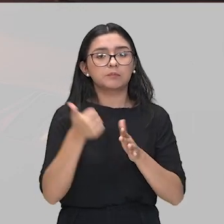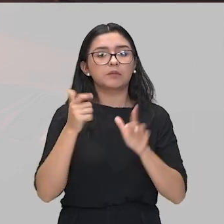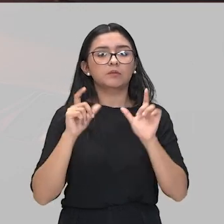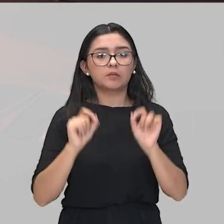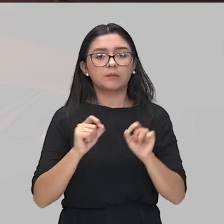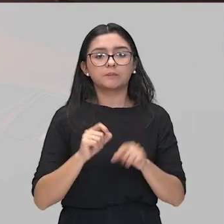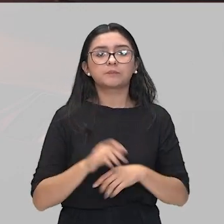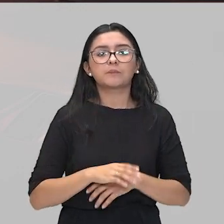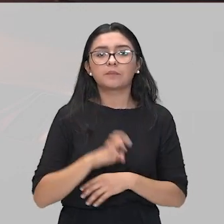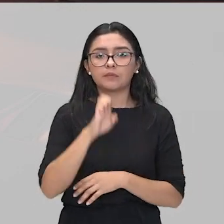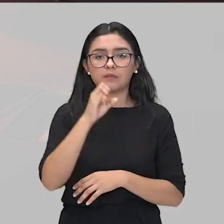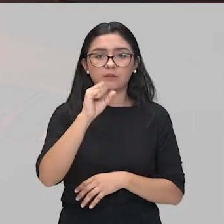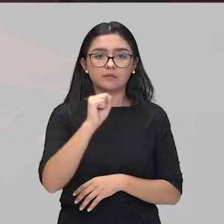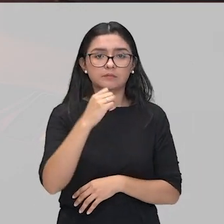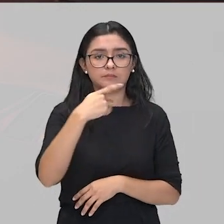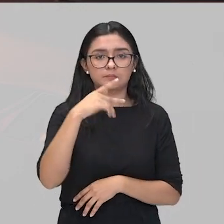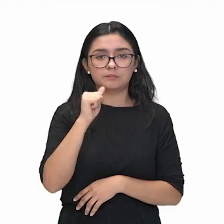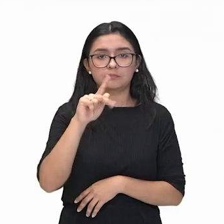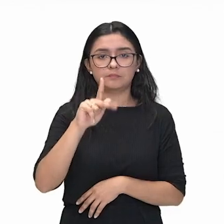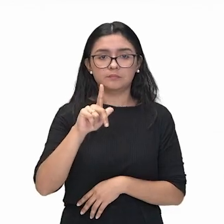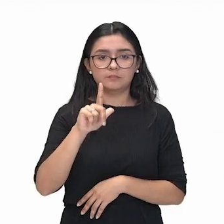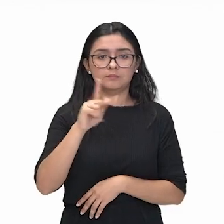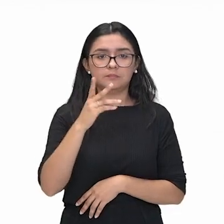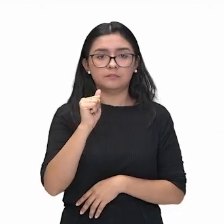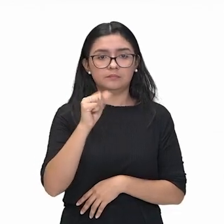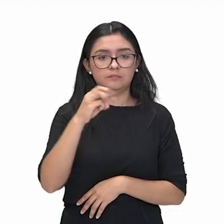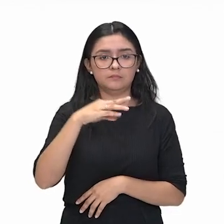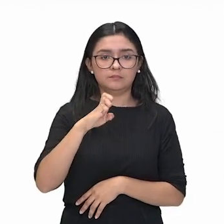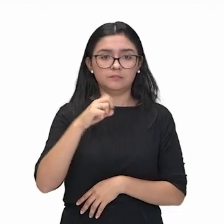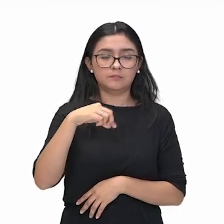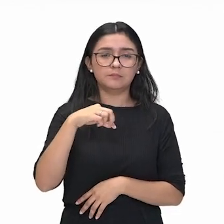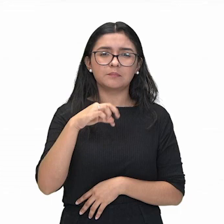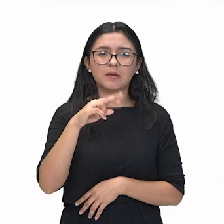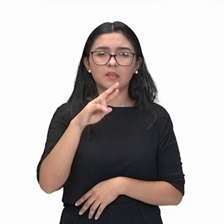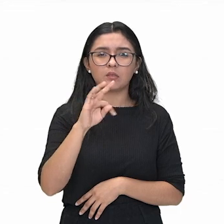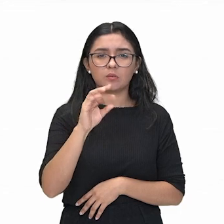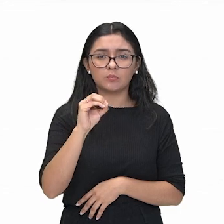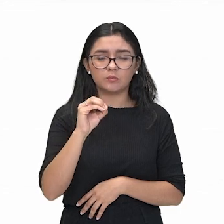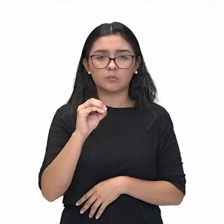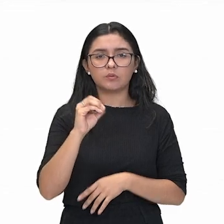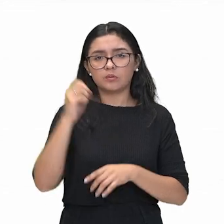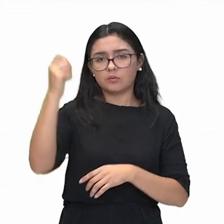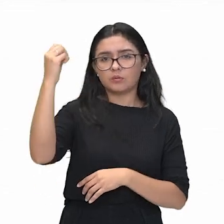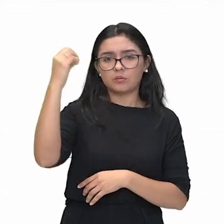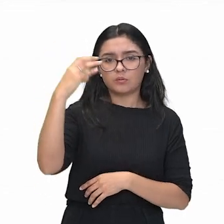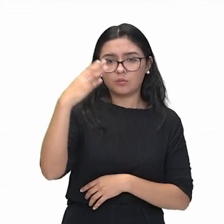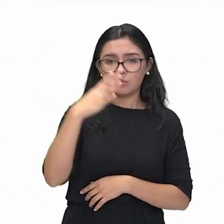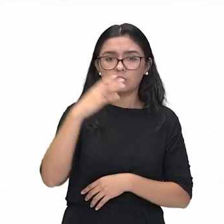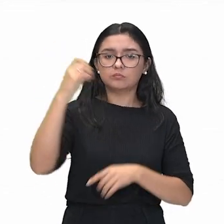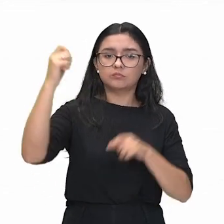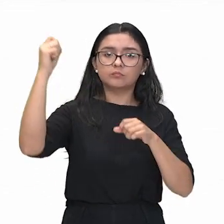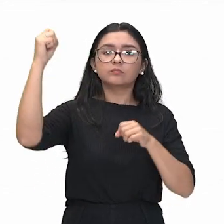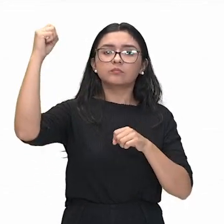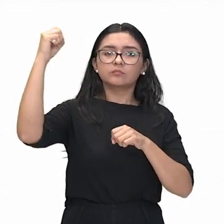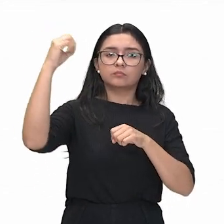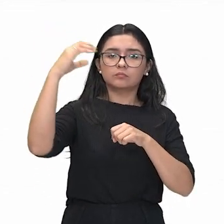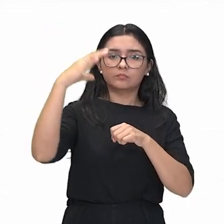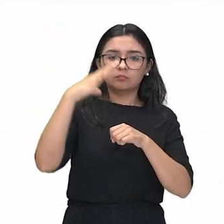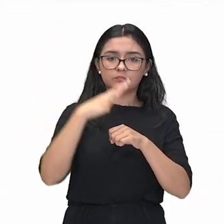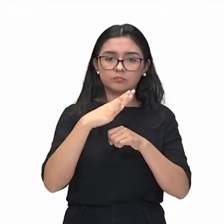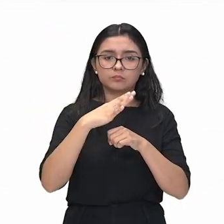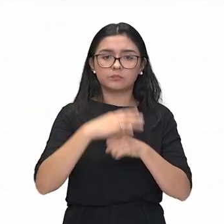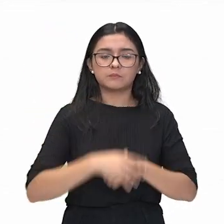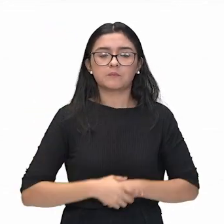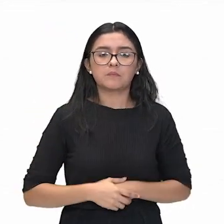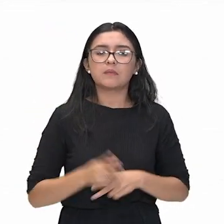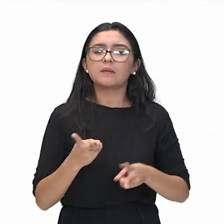o espalhamento da luz, dá só uma olhada aí, ó. O espalhamento da luz é um tipo de interação da luz com a matéria. Quando a luz ela